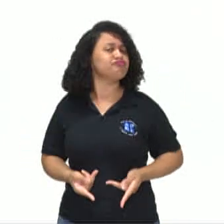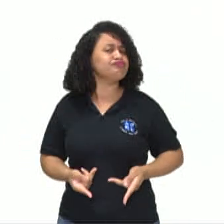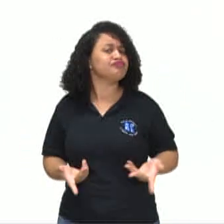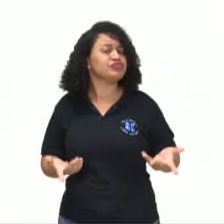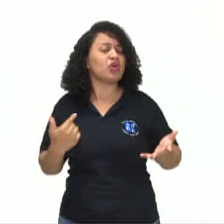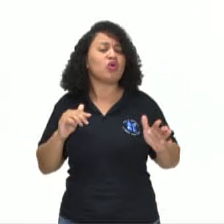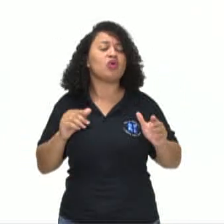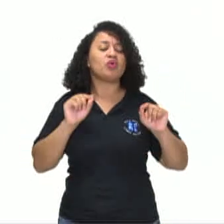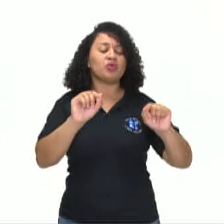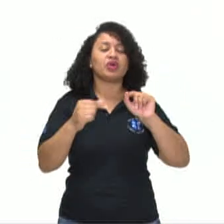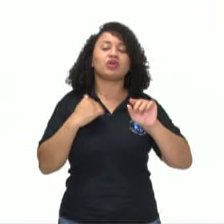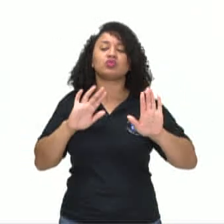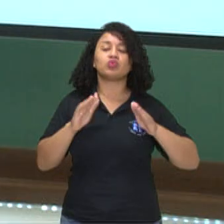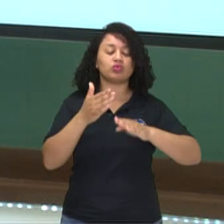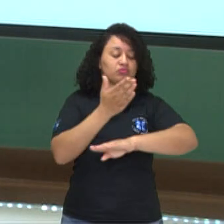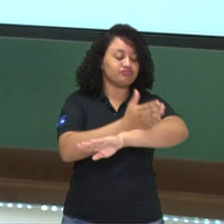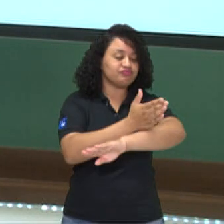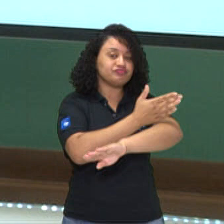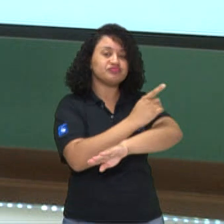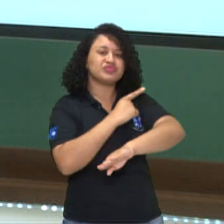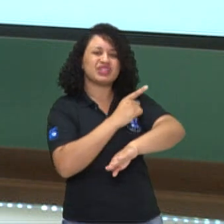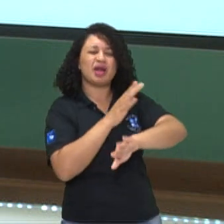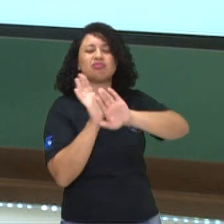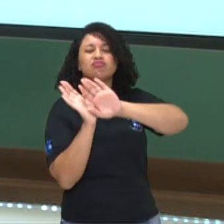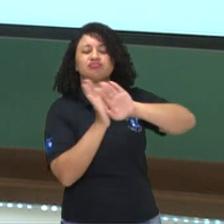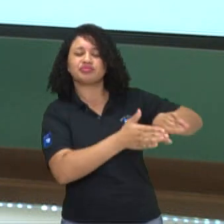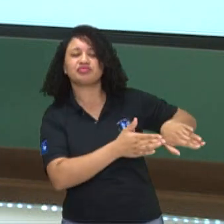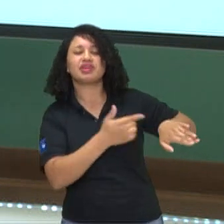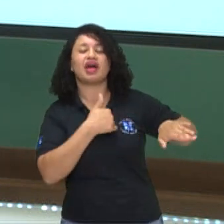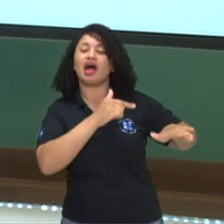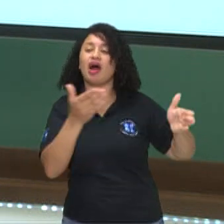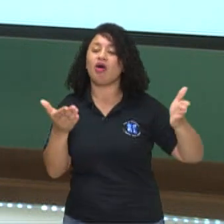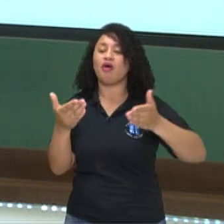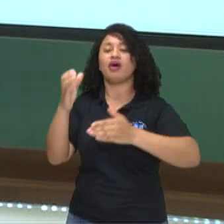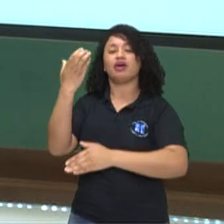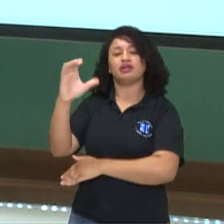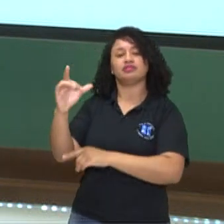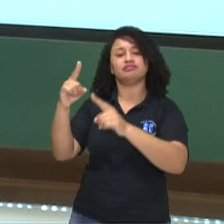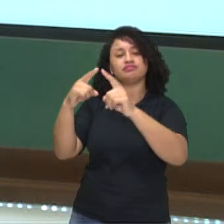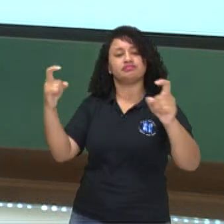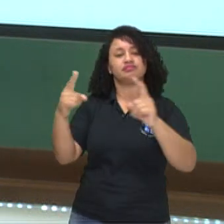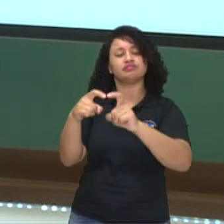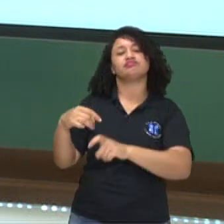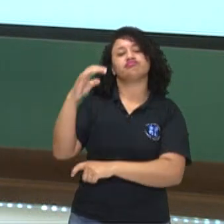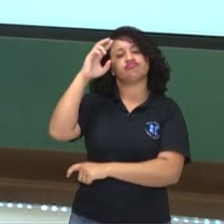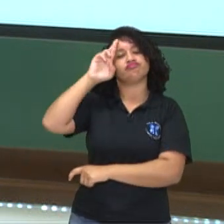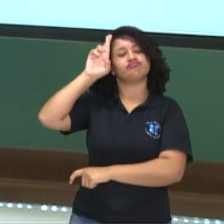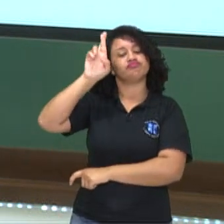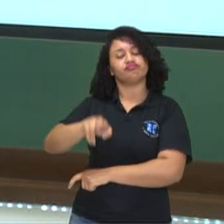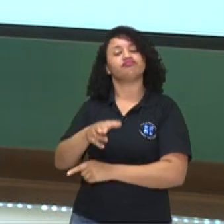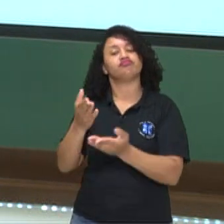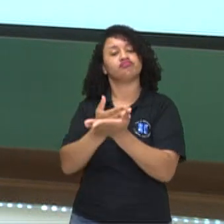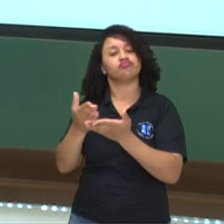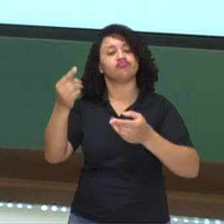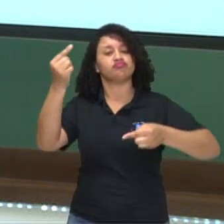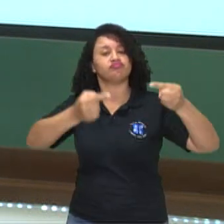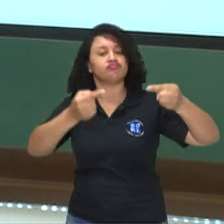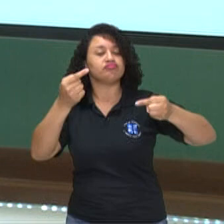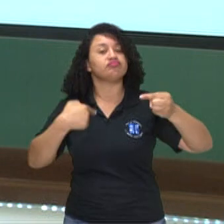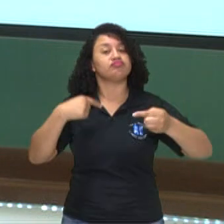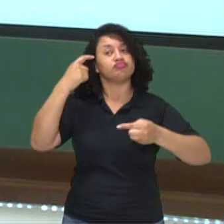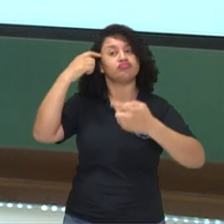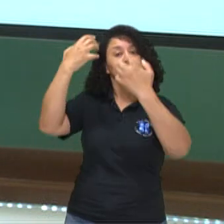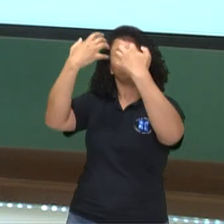rompe com a medievalidade, traz a ciência, a razão para ser discutida, né? Vamos pensar o homem,